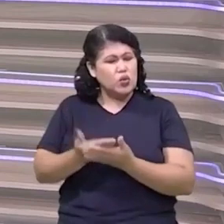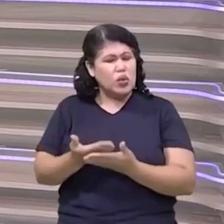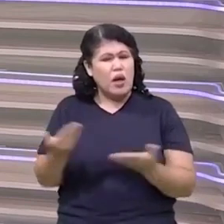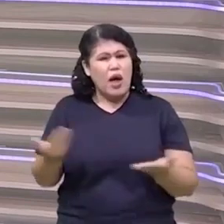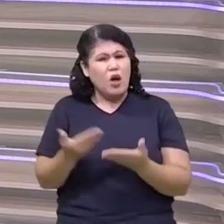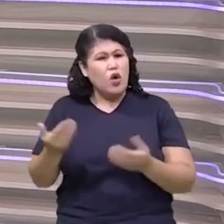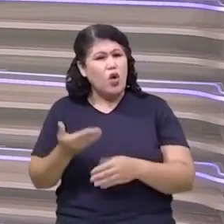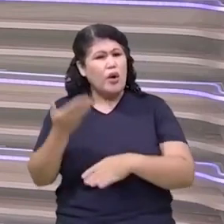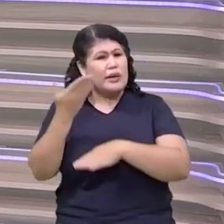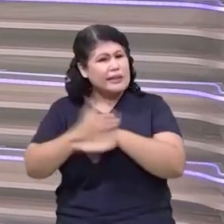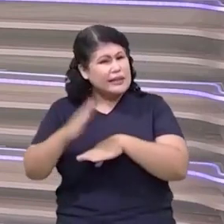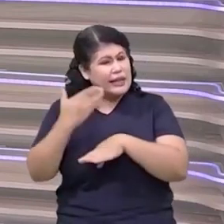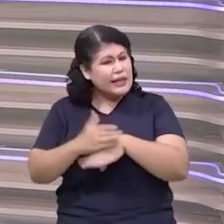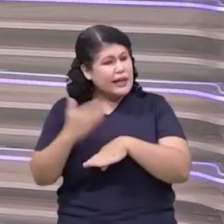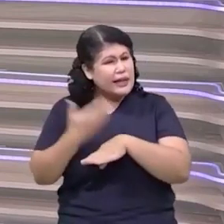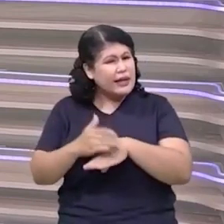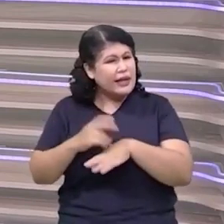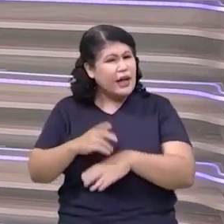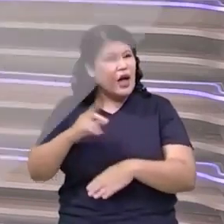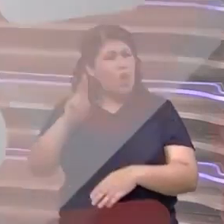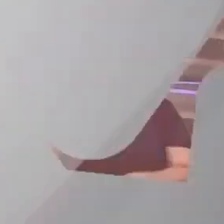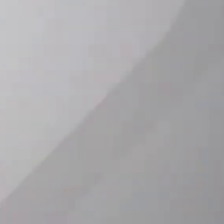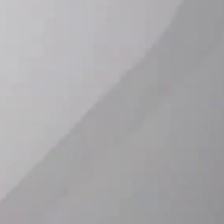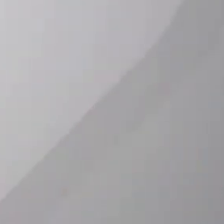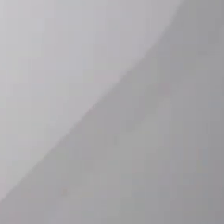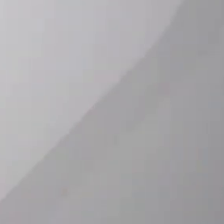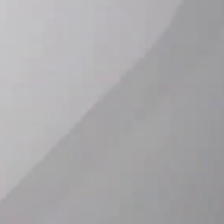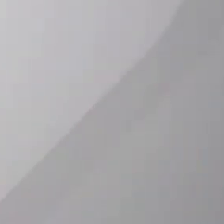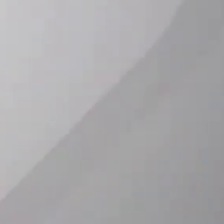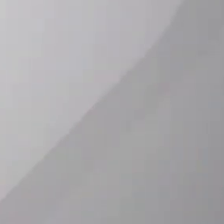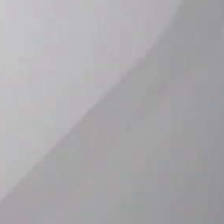exercitar o que a gente aprendeu, ok? Vamos lá?